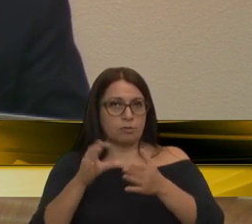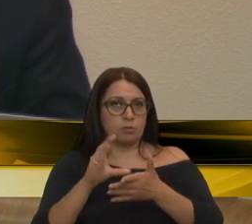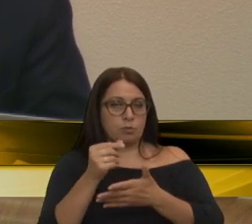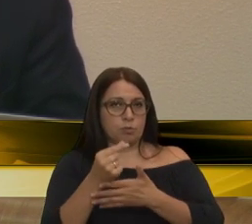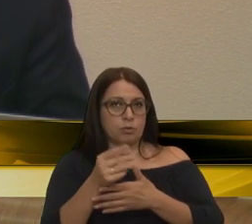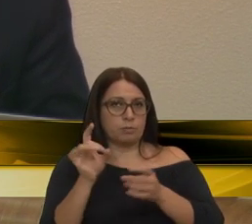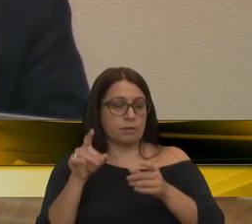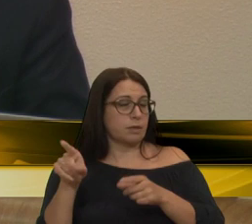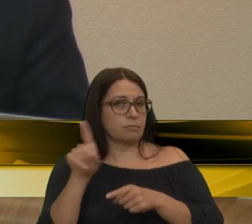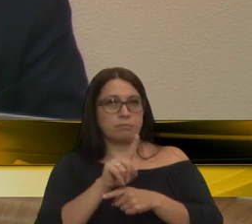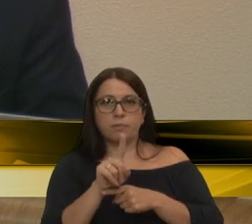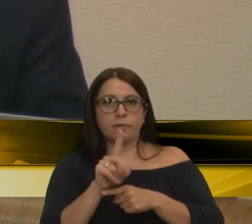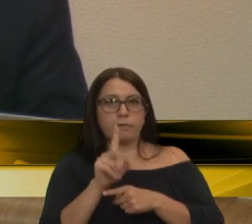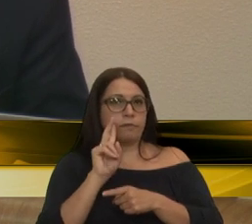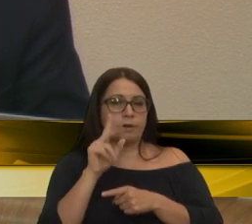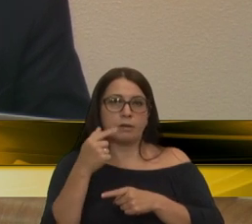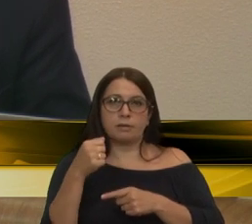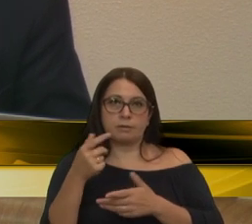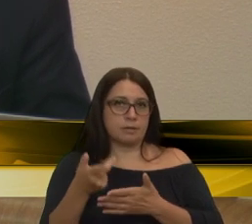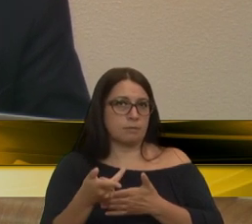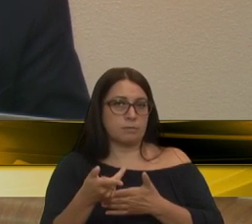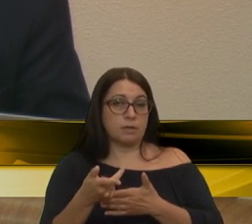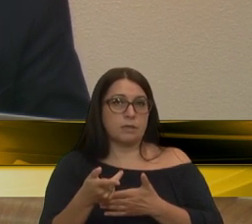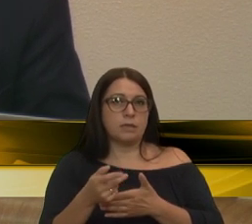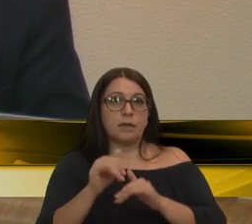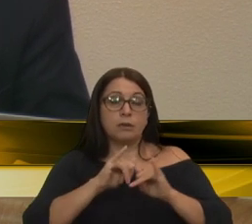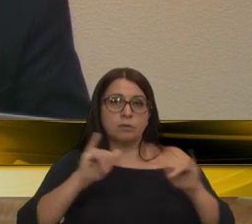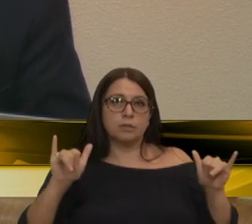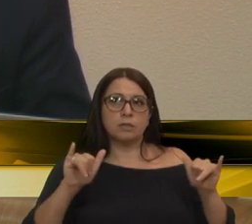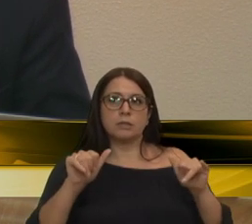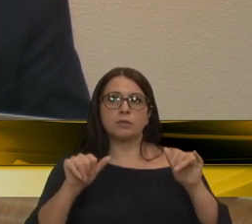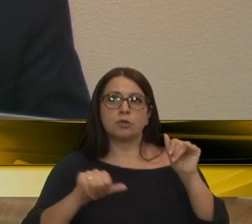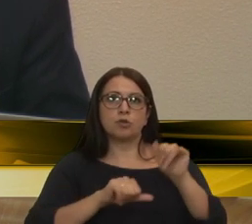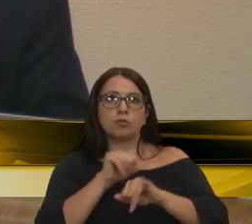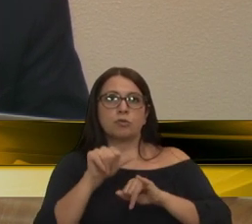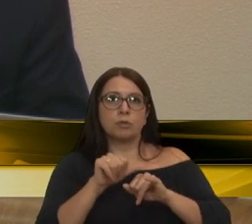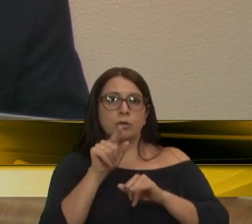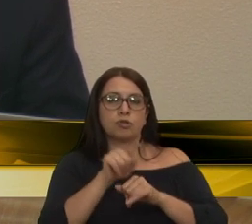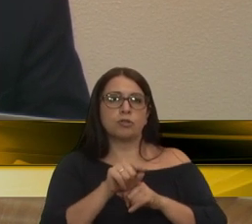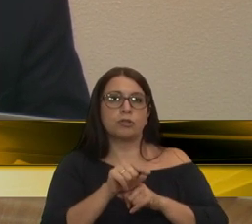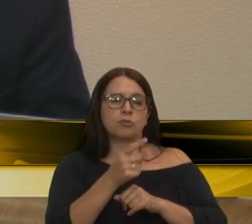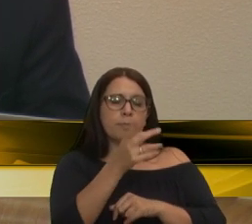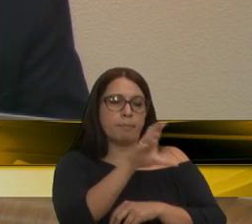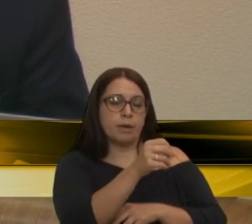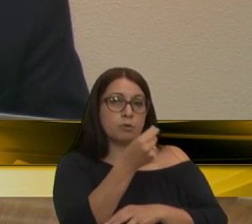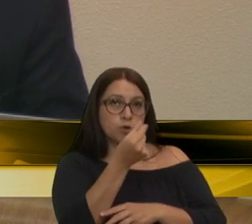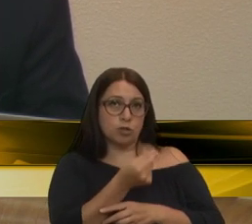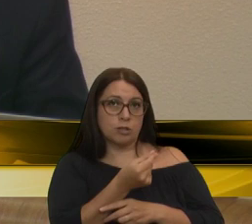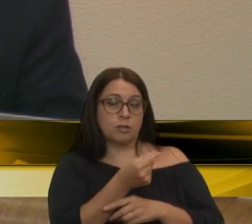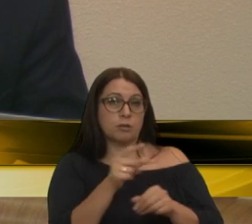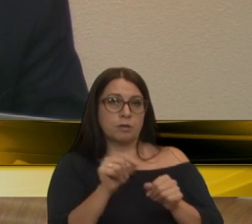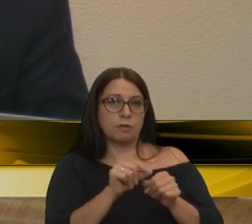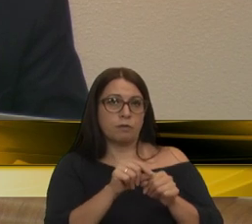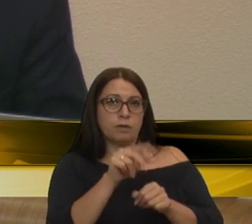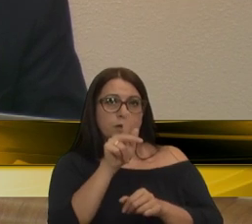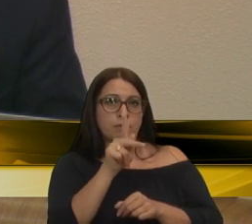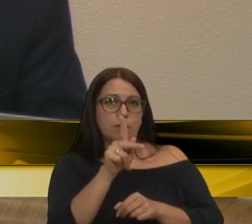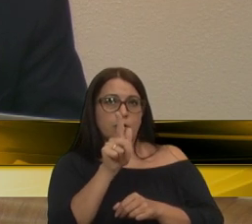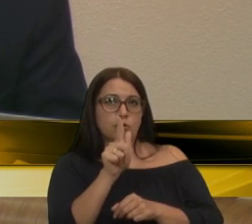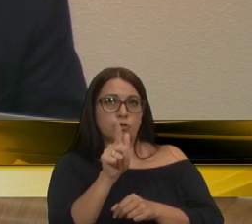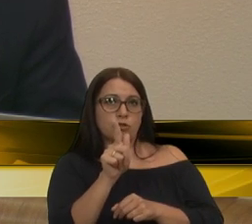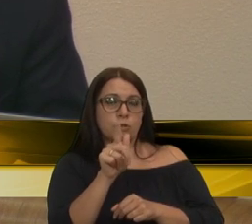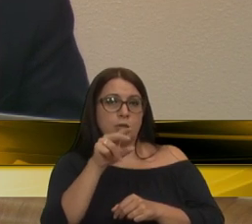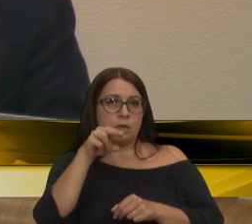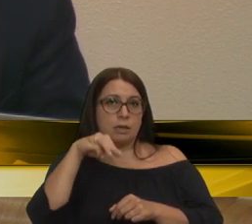especial não implica, necessariamente, na noticiada reversão do sequestro de dinheiro festejada pela PGM à época na